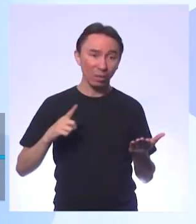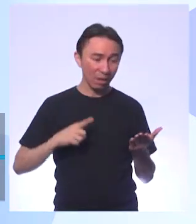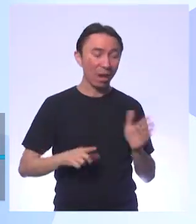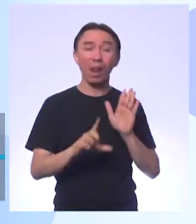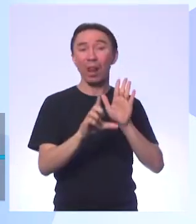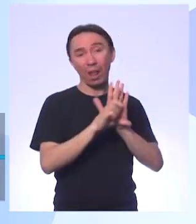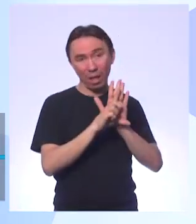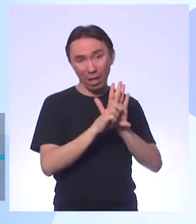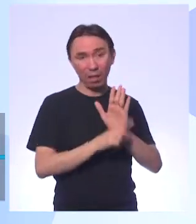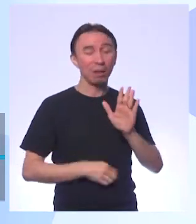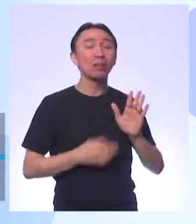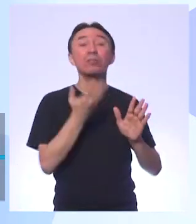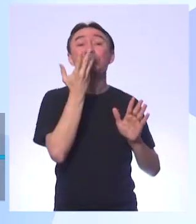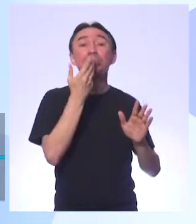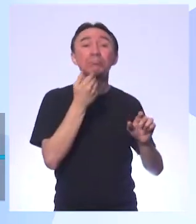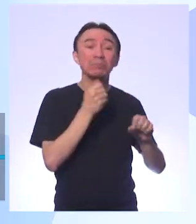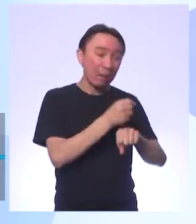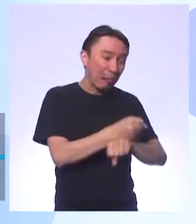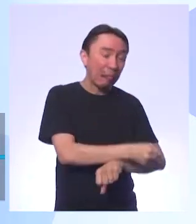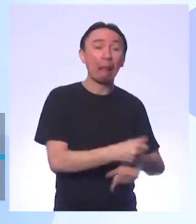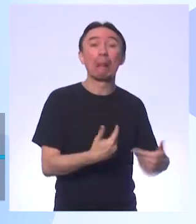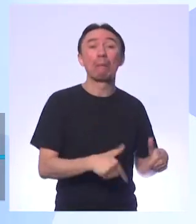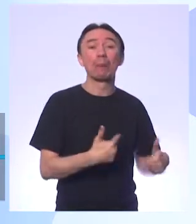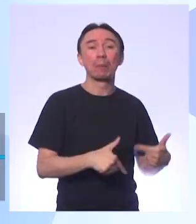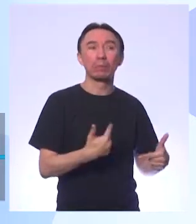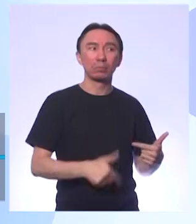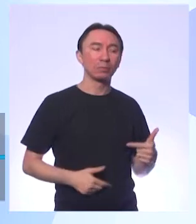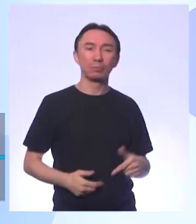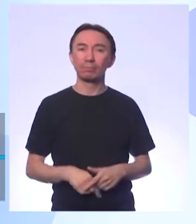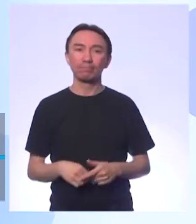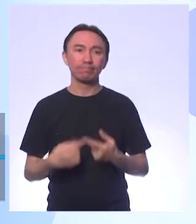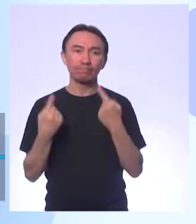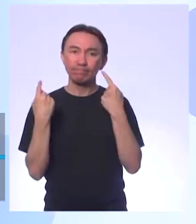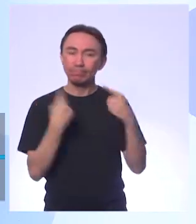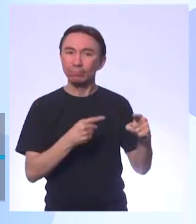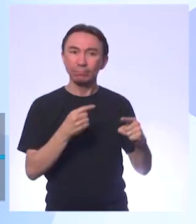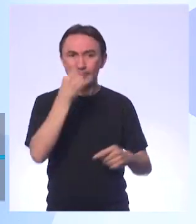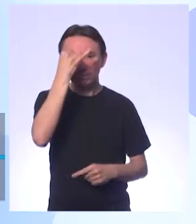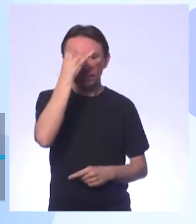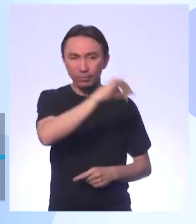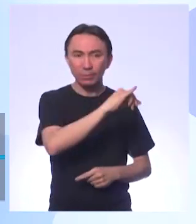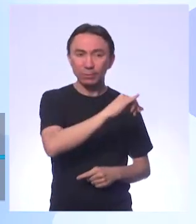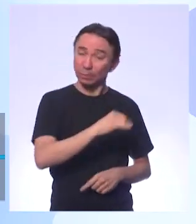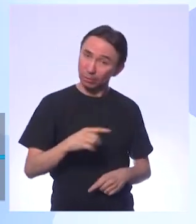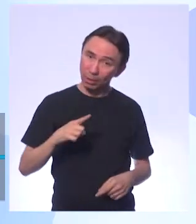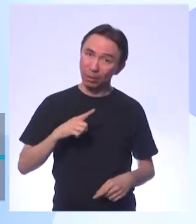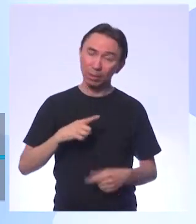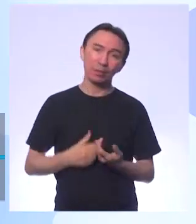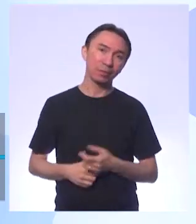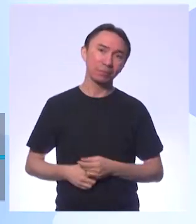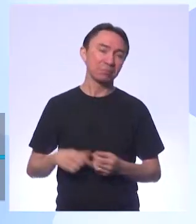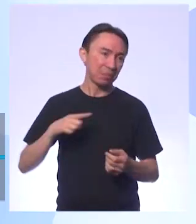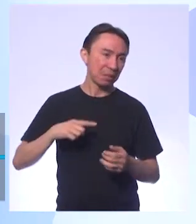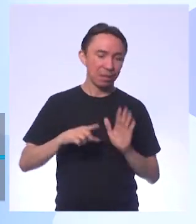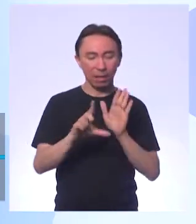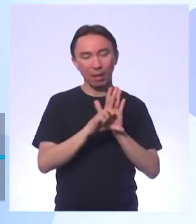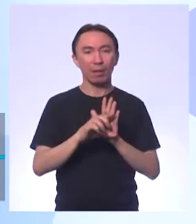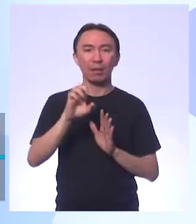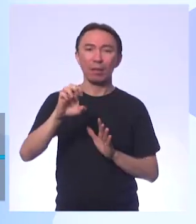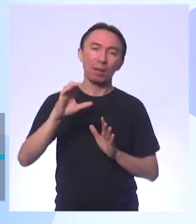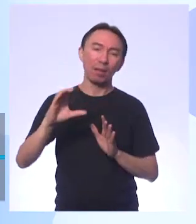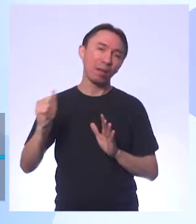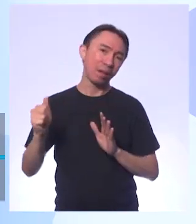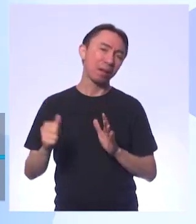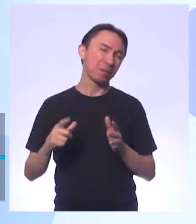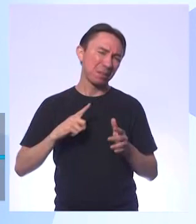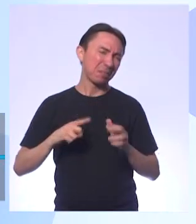as leis contra a exploração infantil. Temos o ECA, temos uma série de leis. Perfeito. E aí, para dar uma sequência na aula, já vou até falar